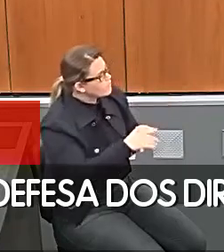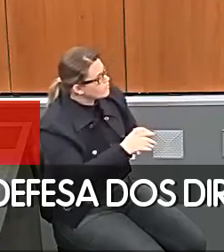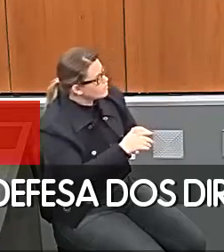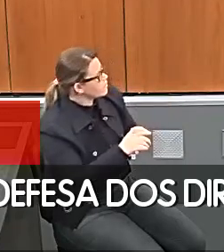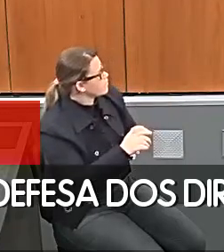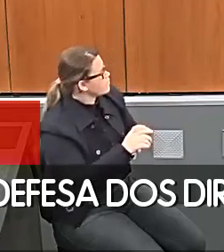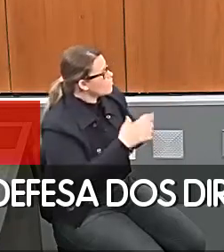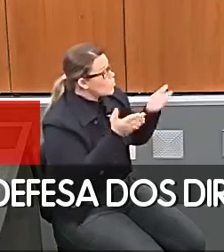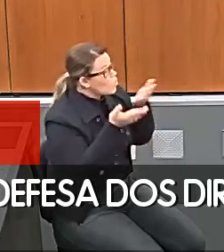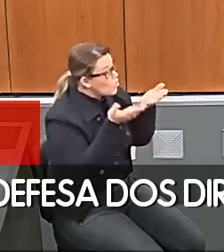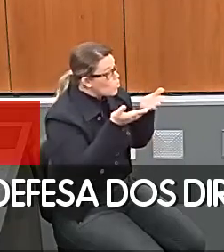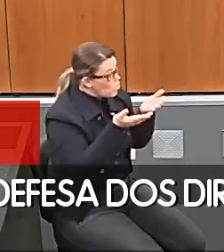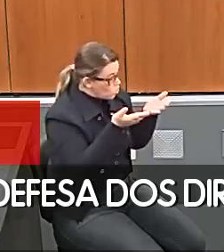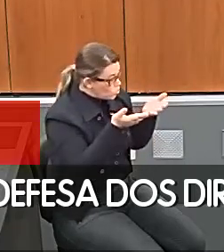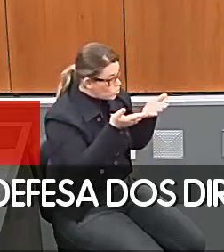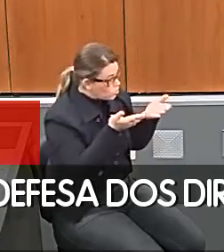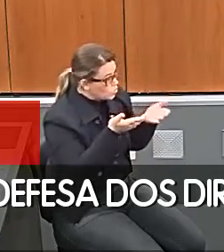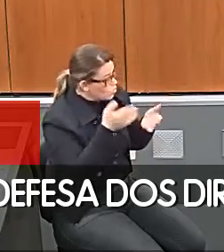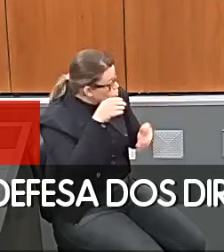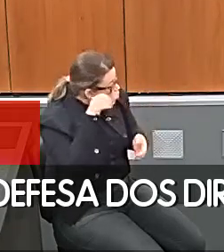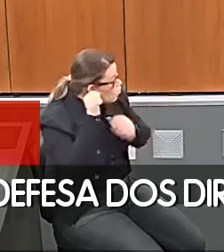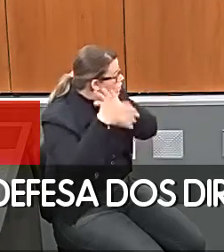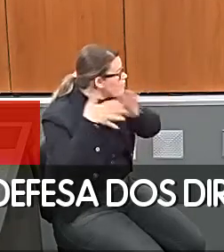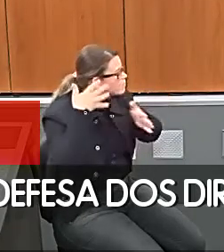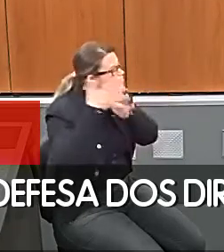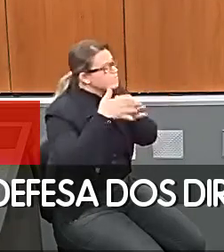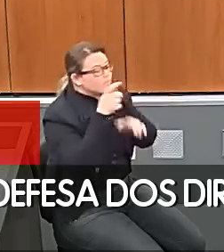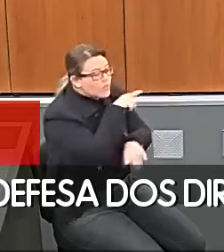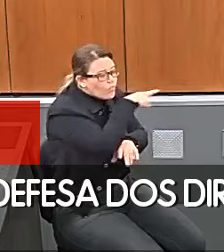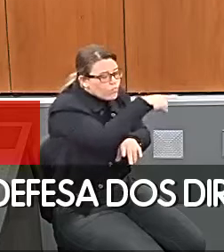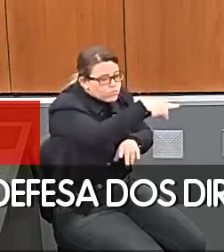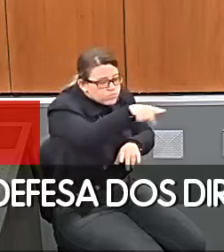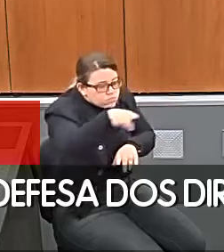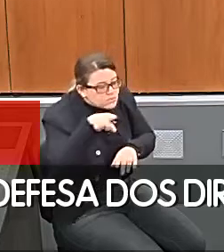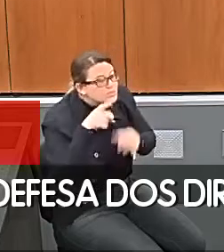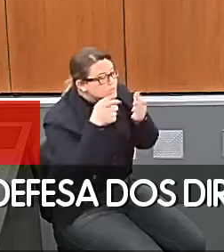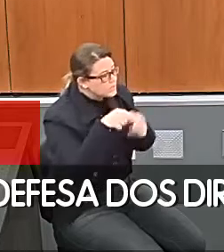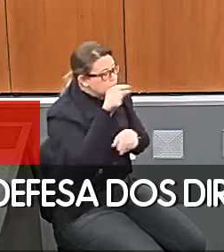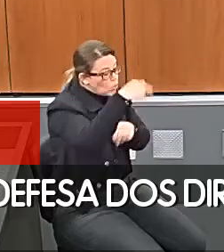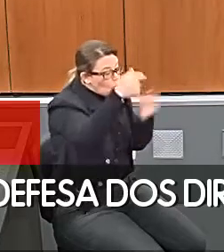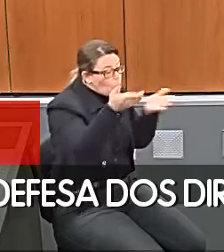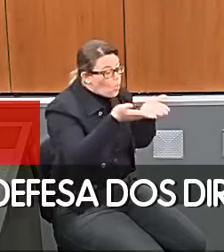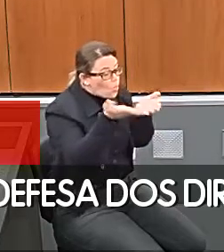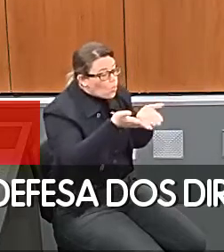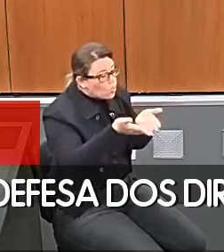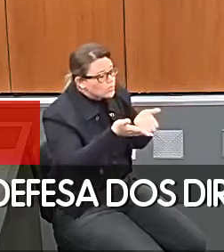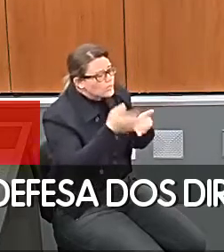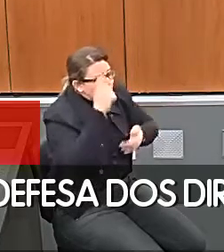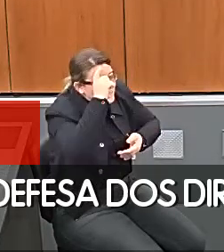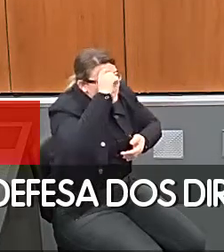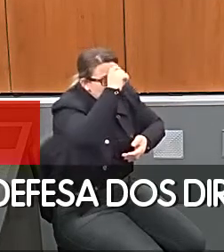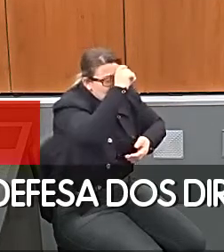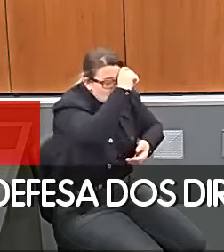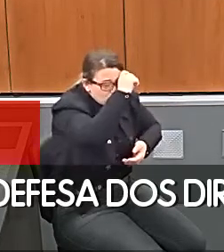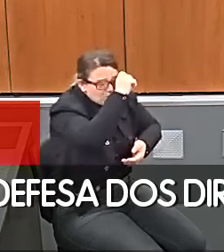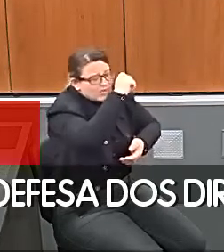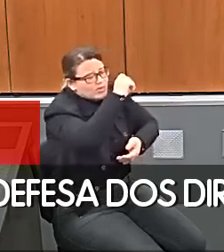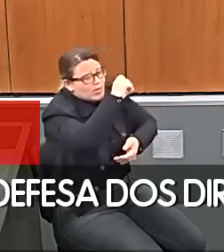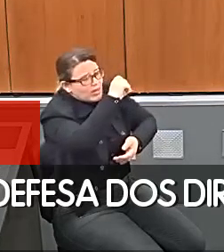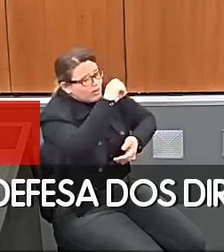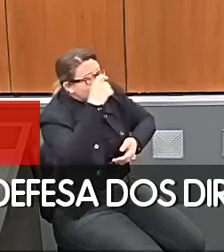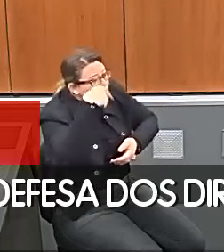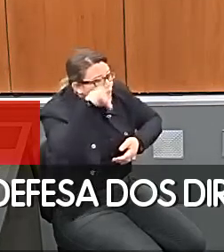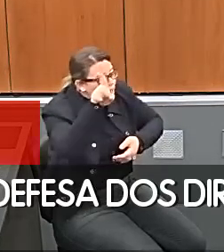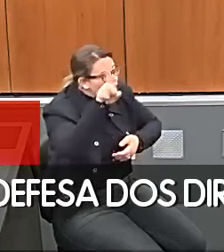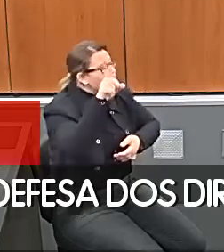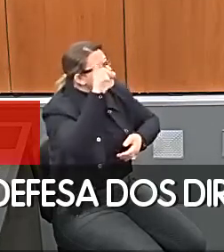vocês. O nosso compromisso é ouvir vocês. A dificuldade que vocês têm para ser